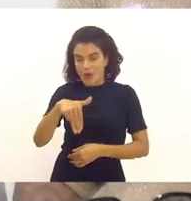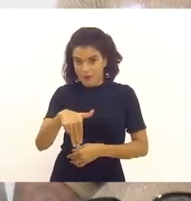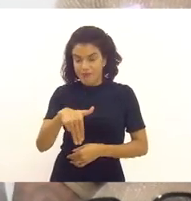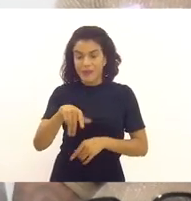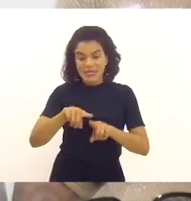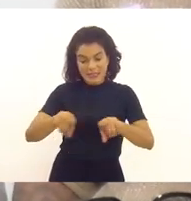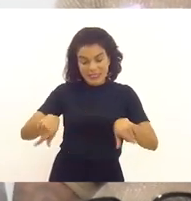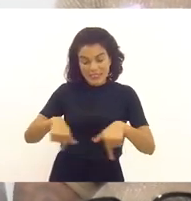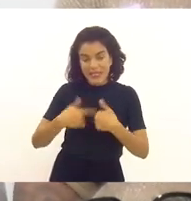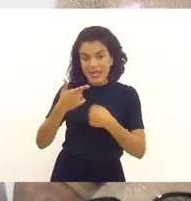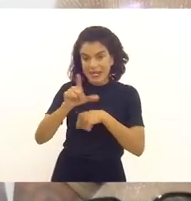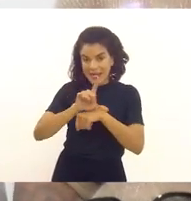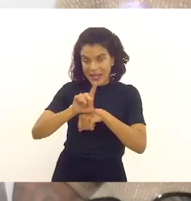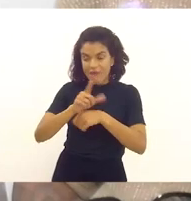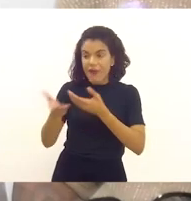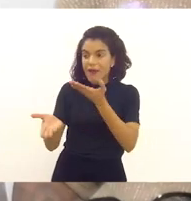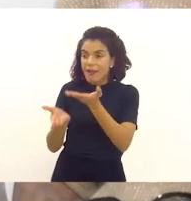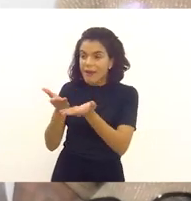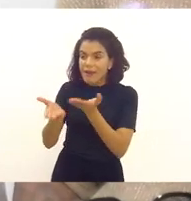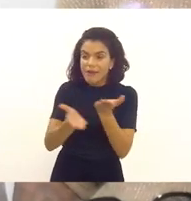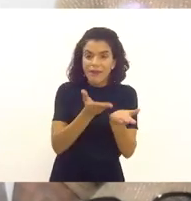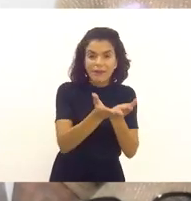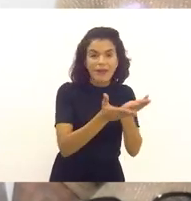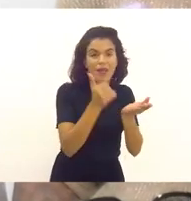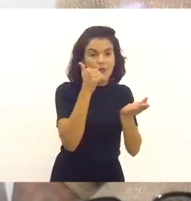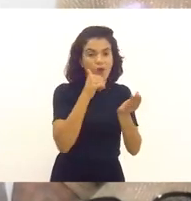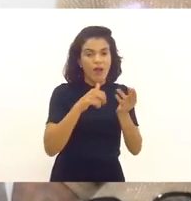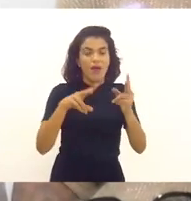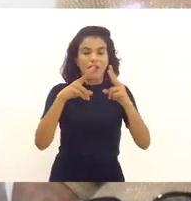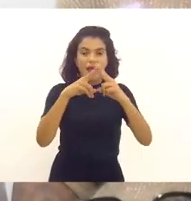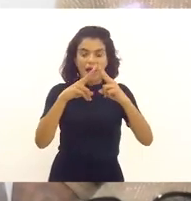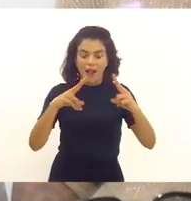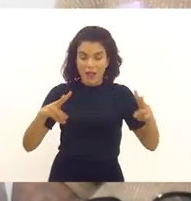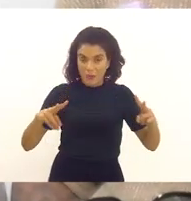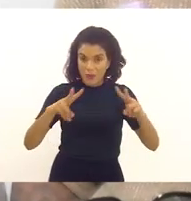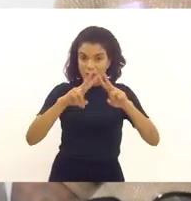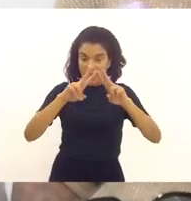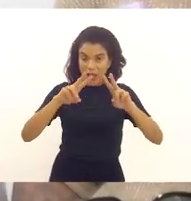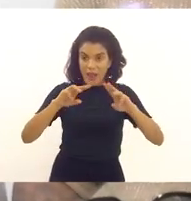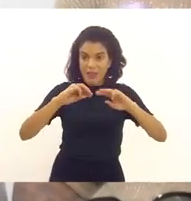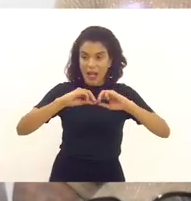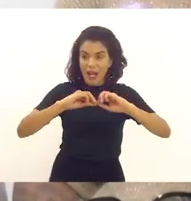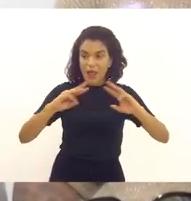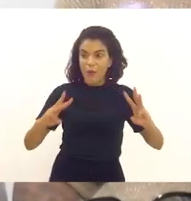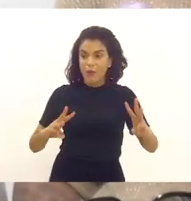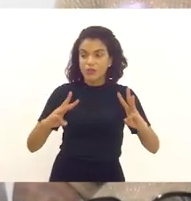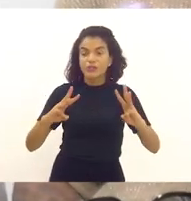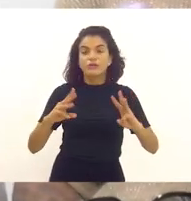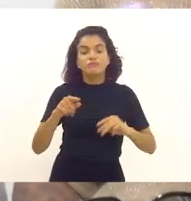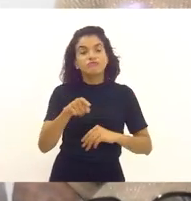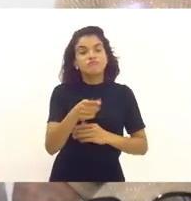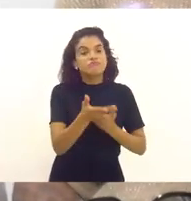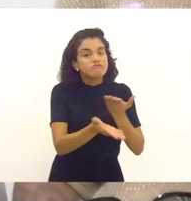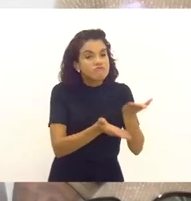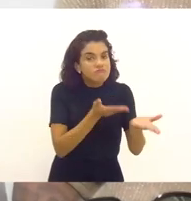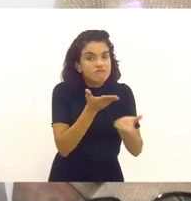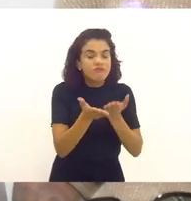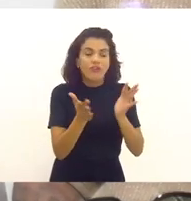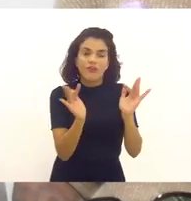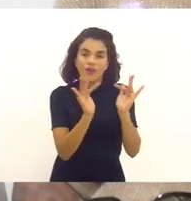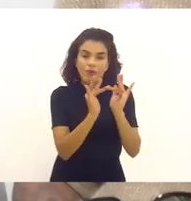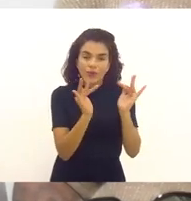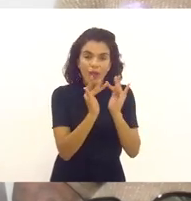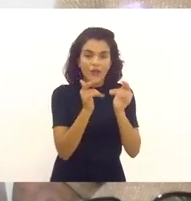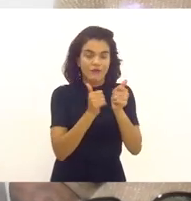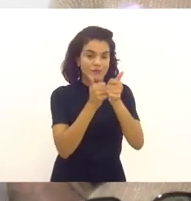da Maré e da região ali da Leopoldina Ela será dentro da Unisuam Então essa mulher que vai entrar em contato que vai